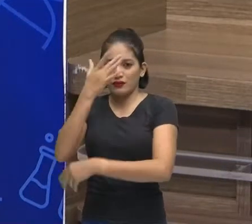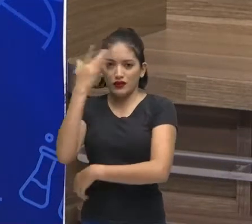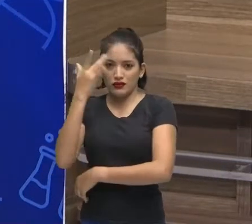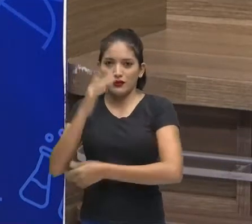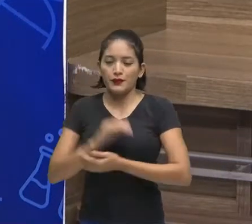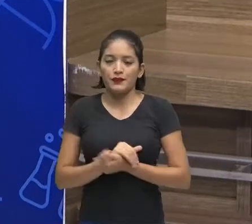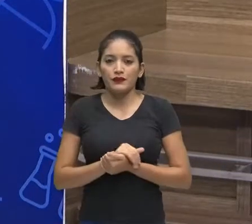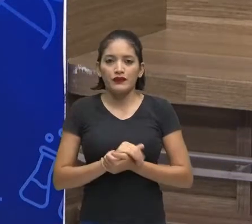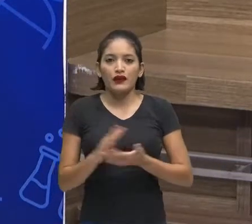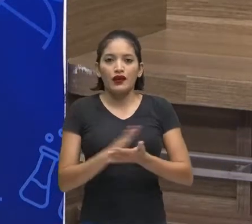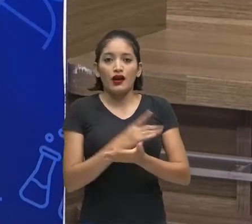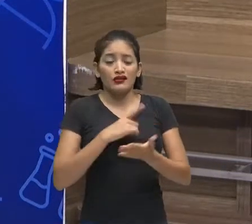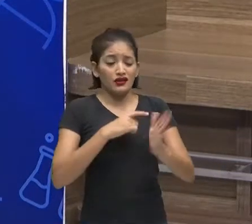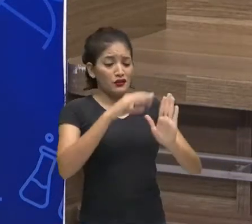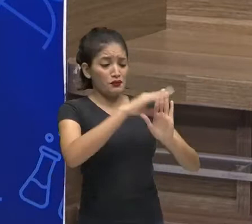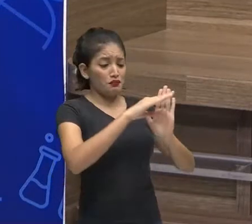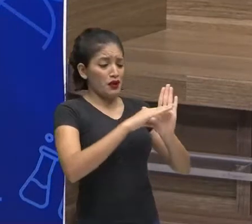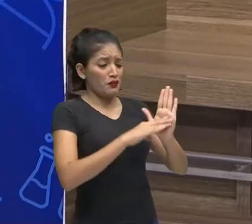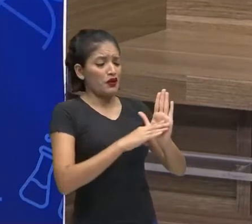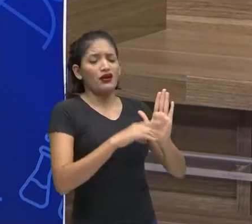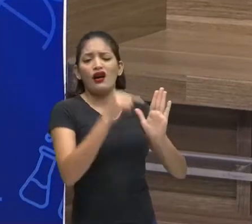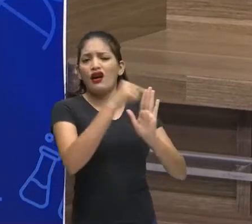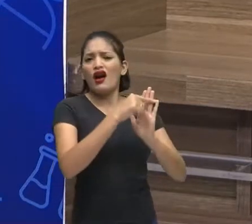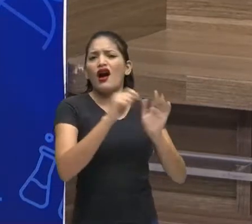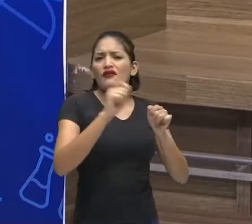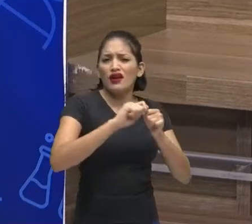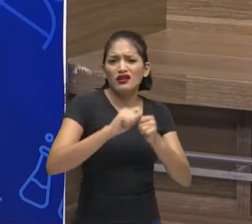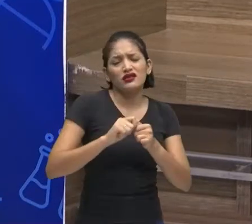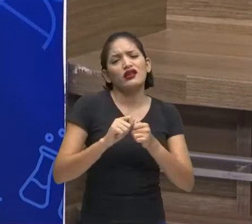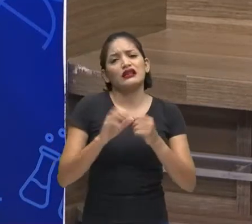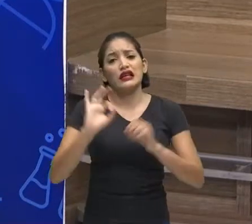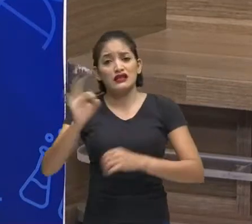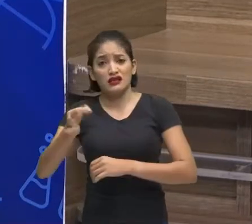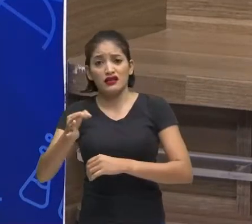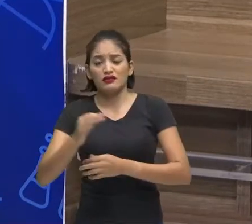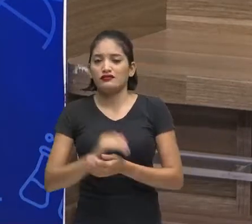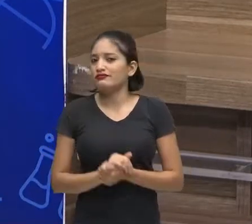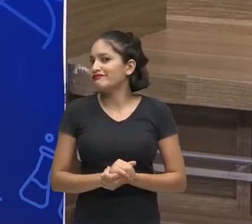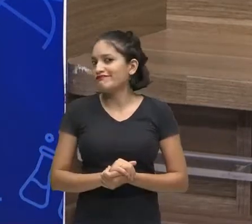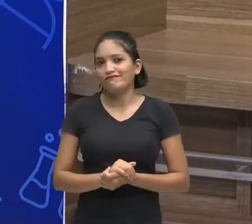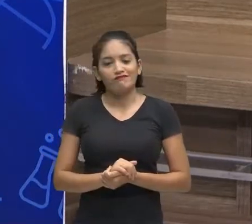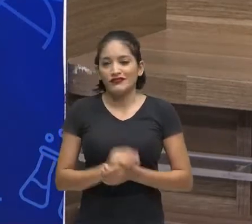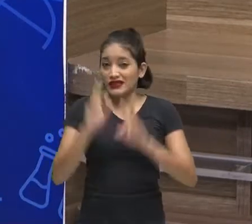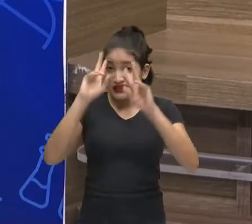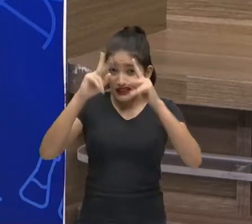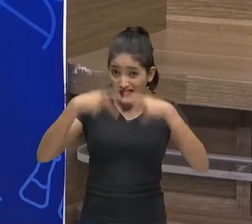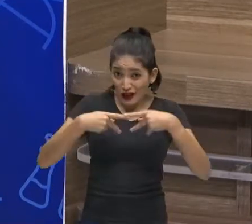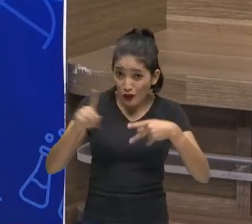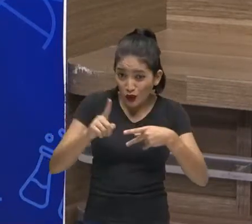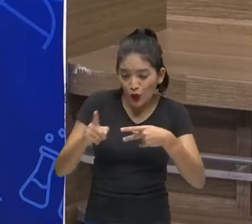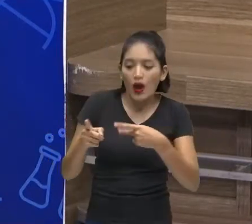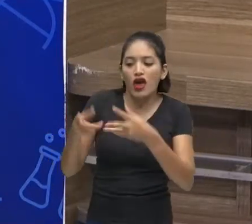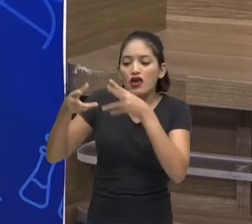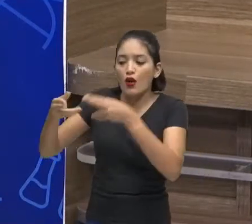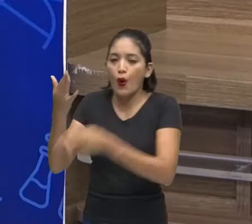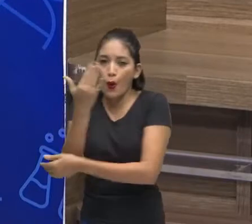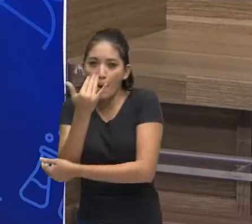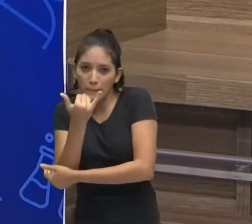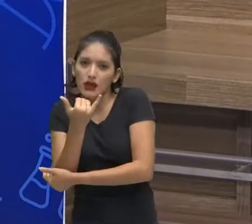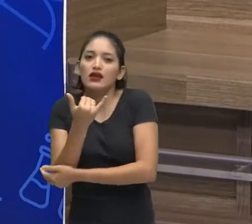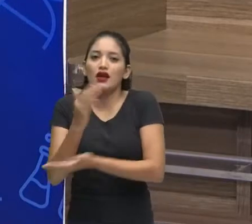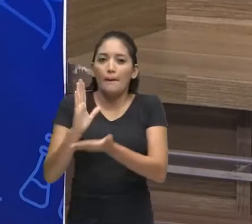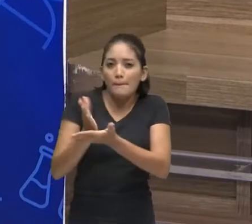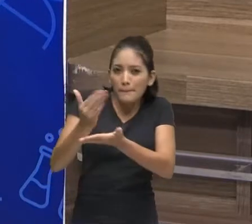com uma receita pronta para te dar. Faz isso que dá certo. Ser humano não é bolo, não é comida,